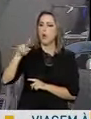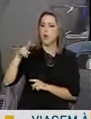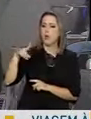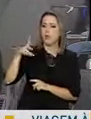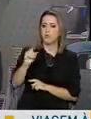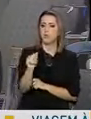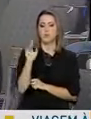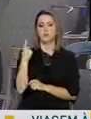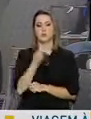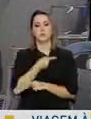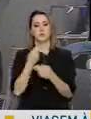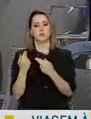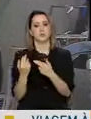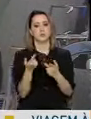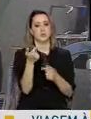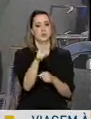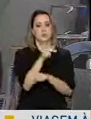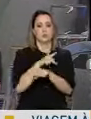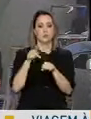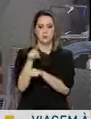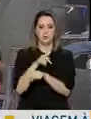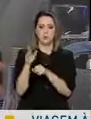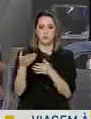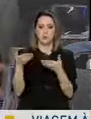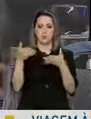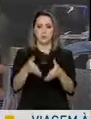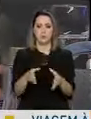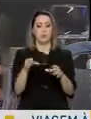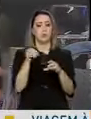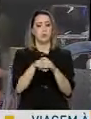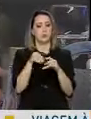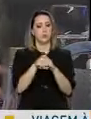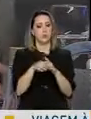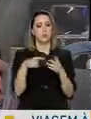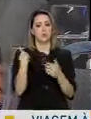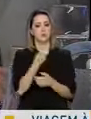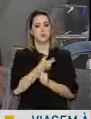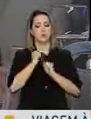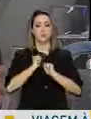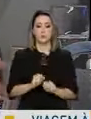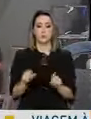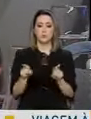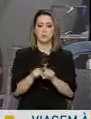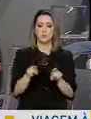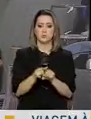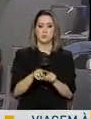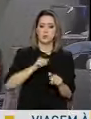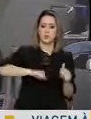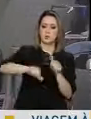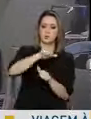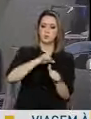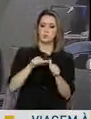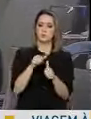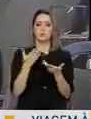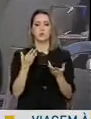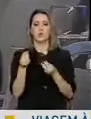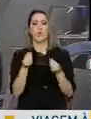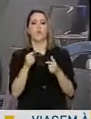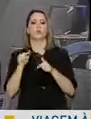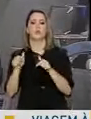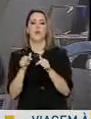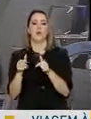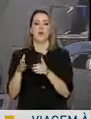passamos com os demais países integrantes do mercosul quem sabe podemos também trocar a fórmula de trabalho